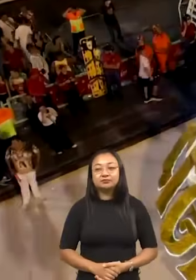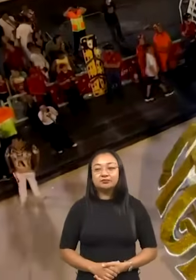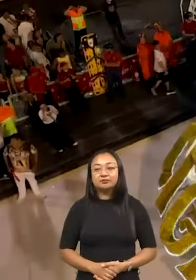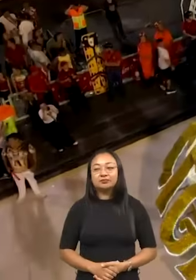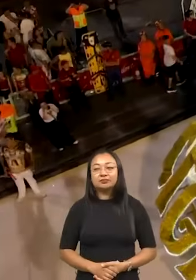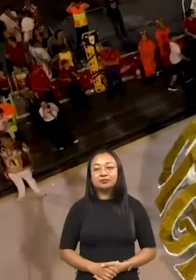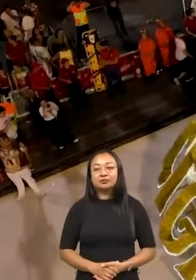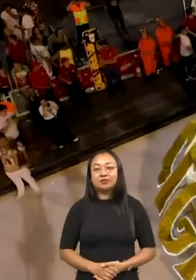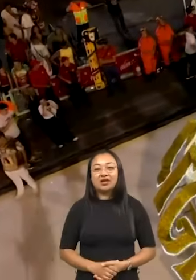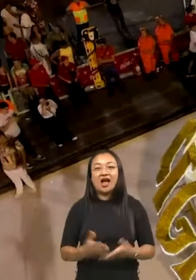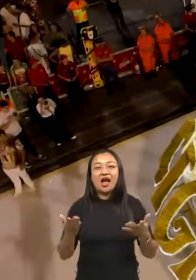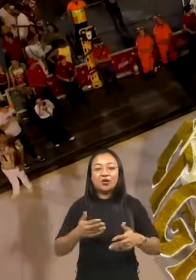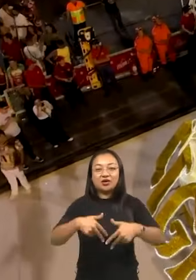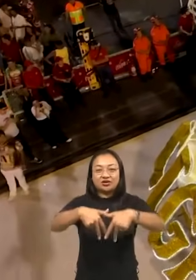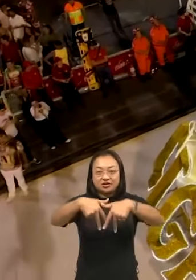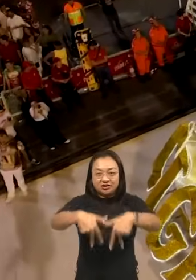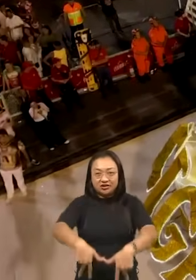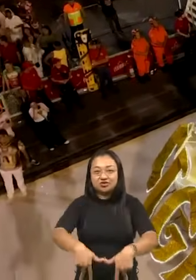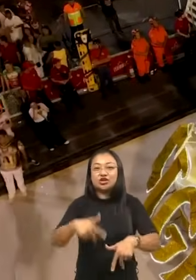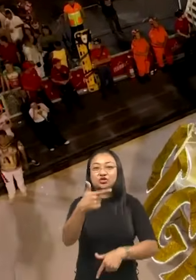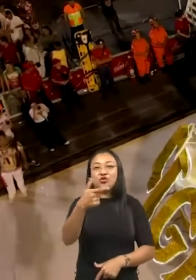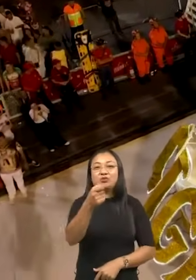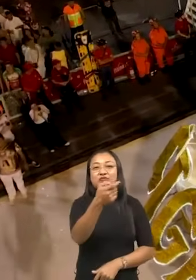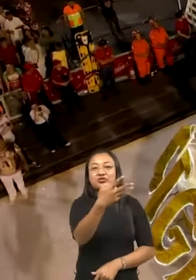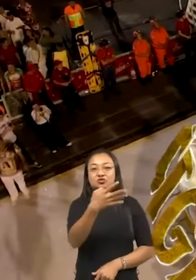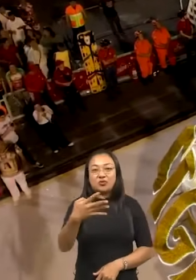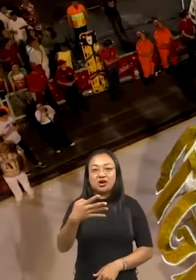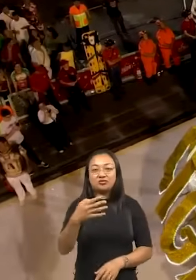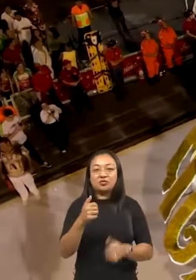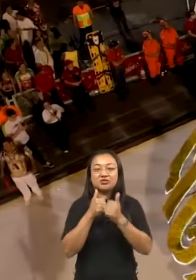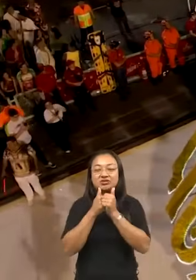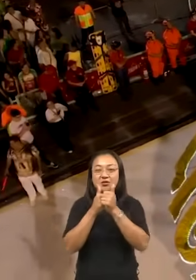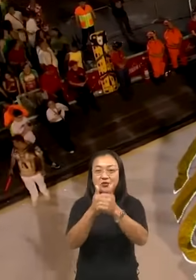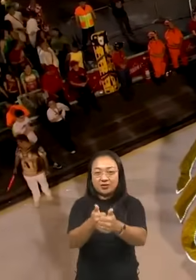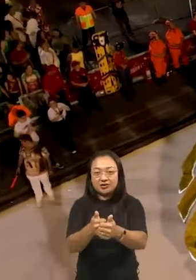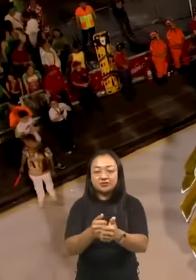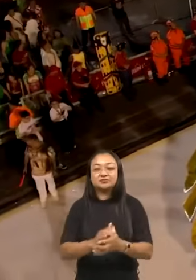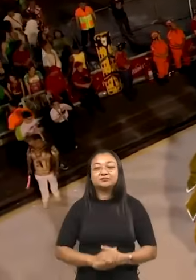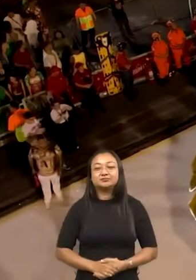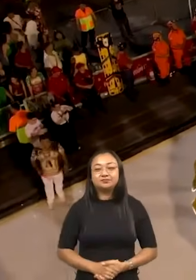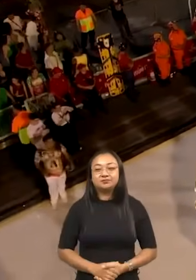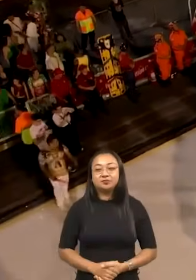Carnaval A Crítica 2024. Vamos acompanhar.